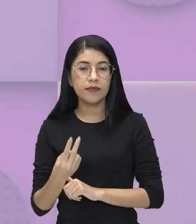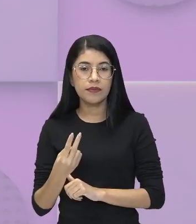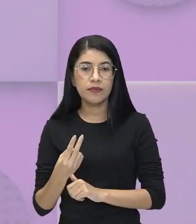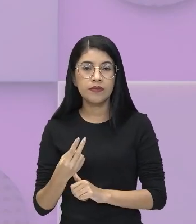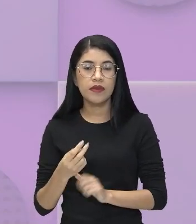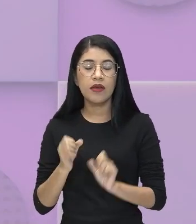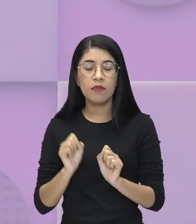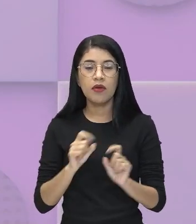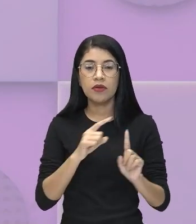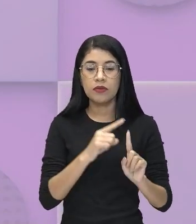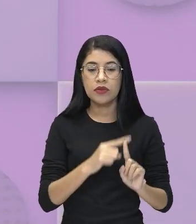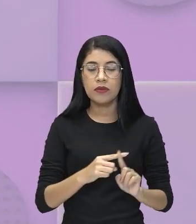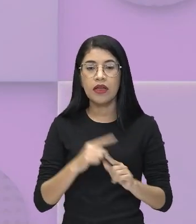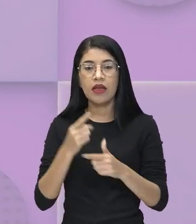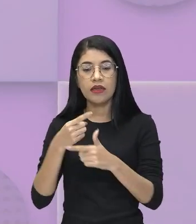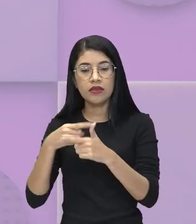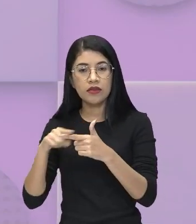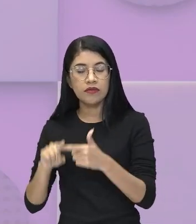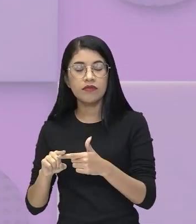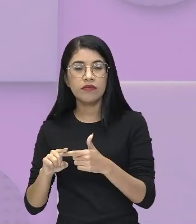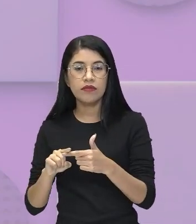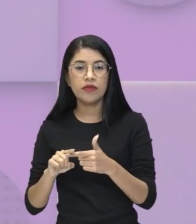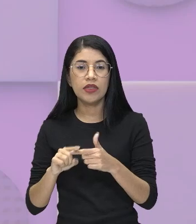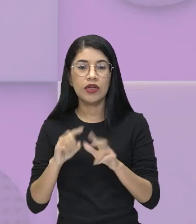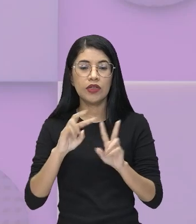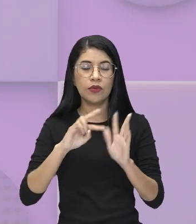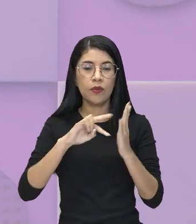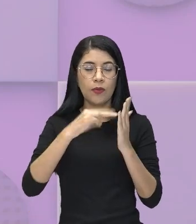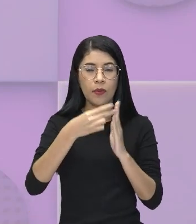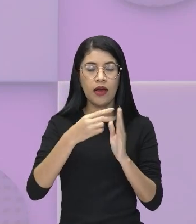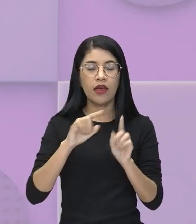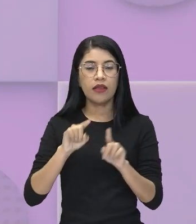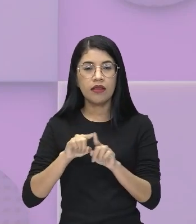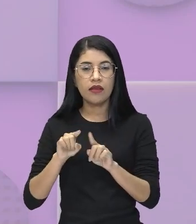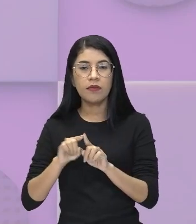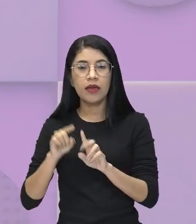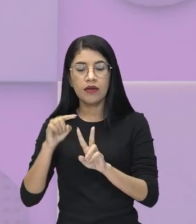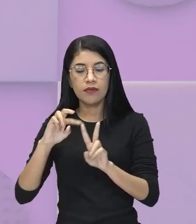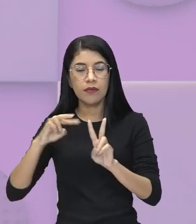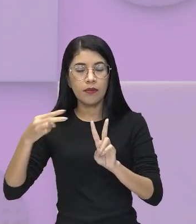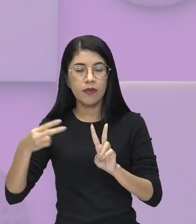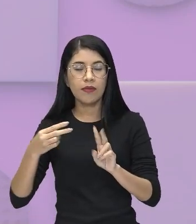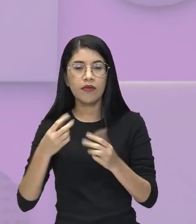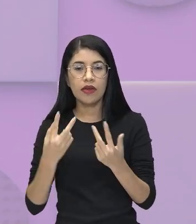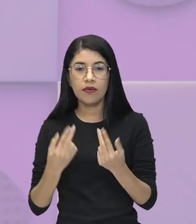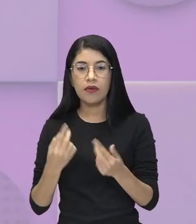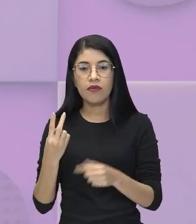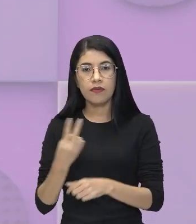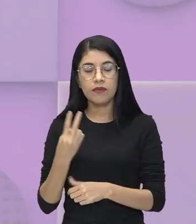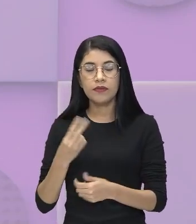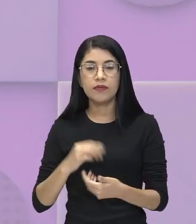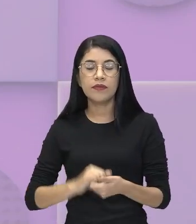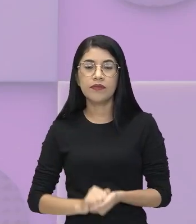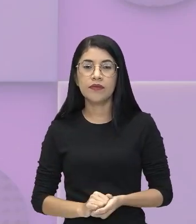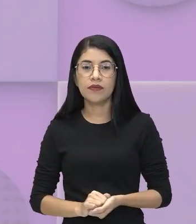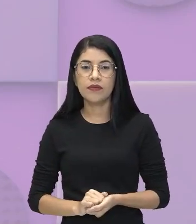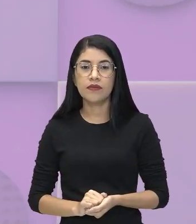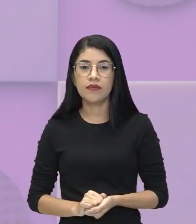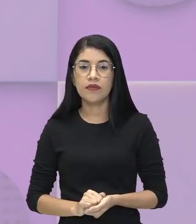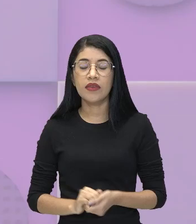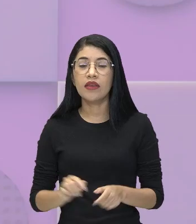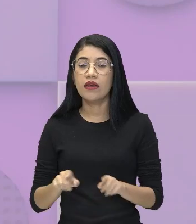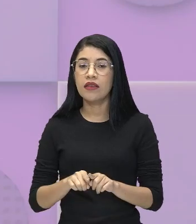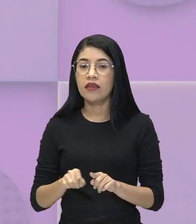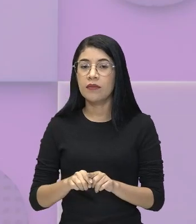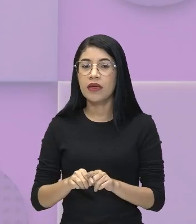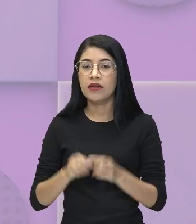eu posso multiplicar e dividir o índice e o expoente do radical pelo mesmo valor. Também nós